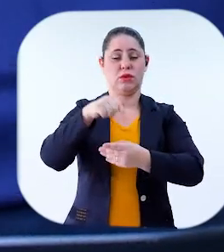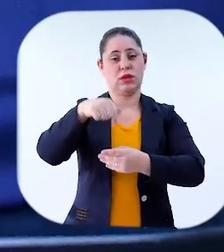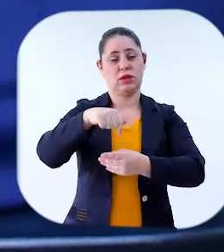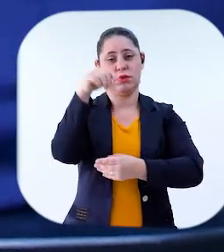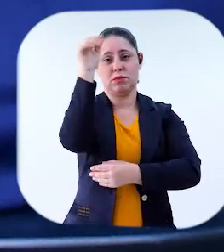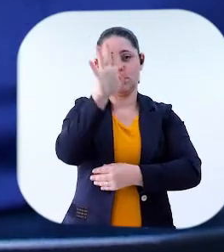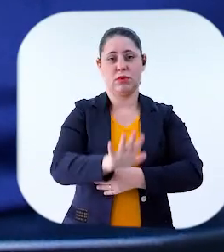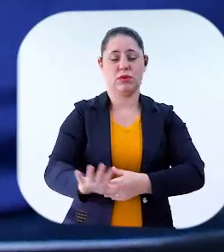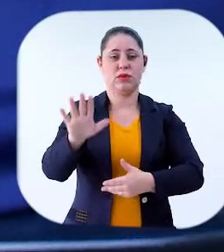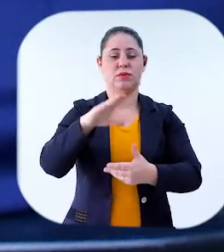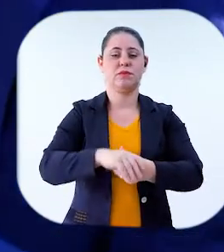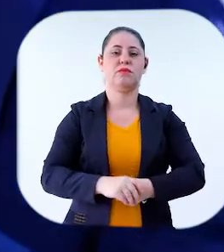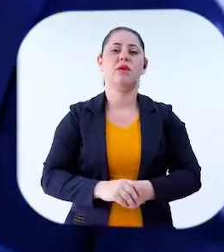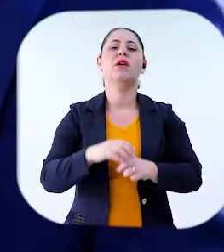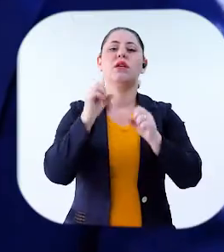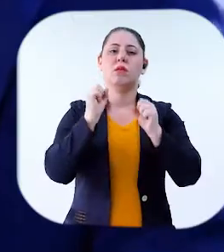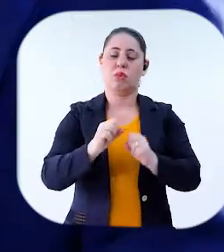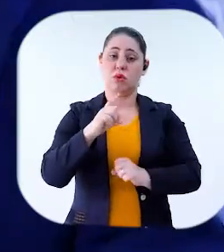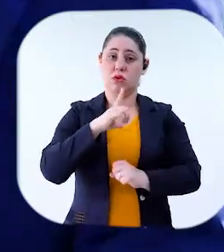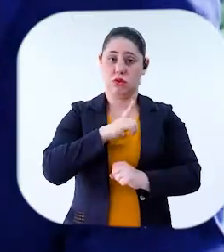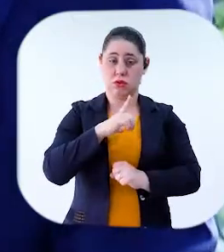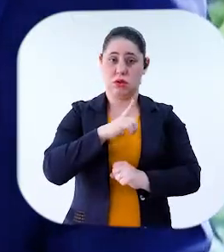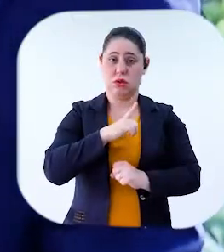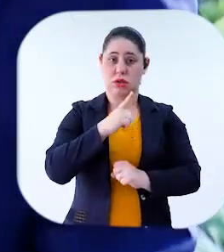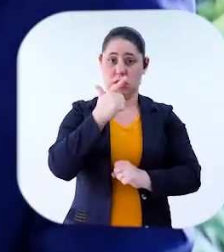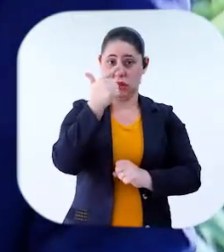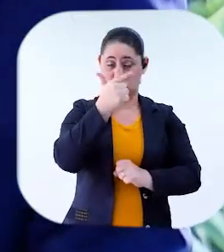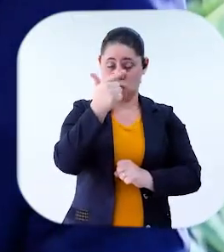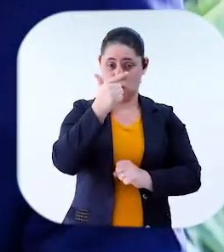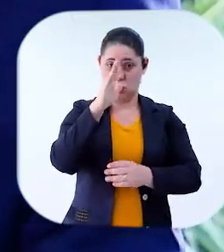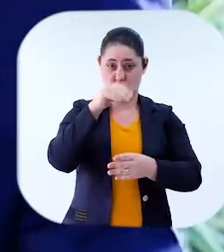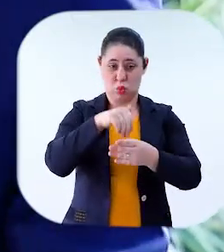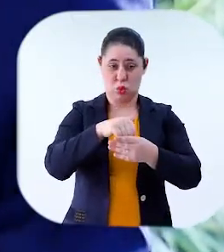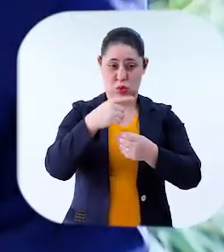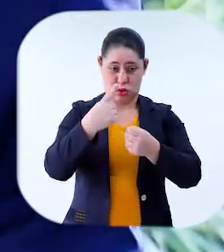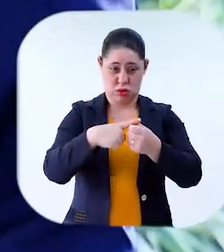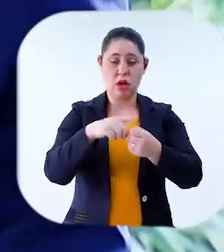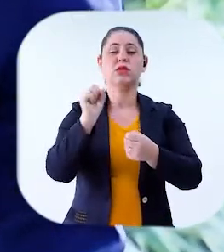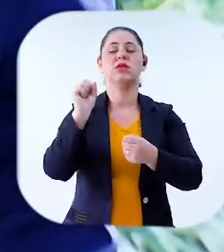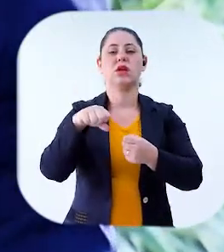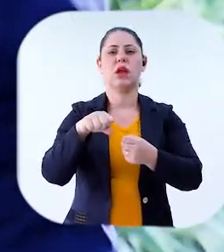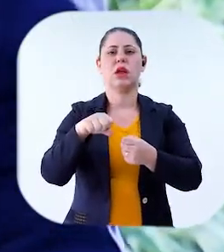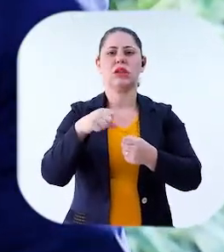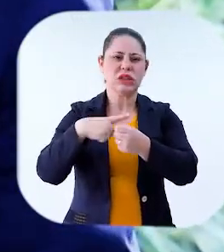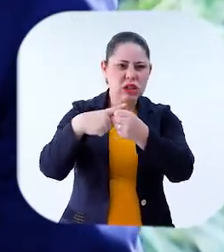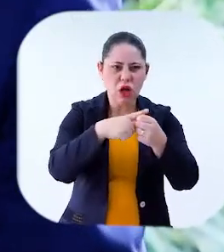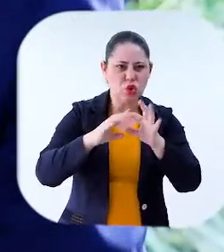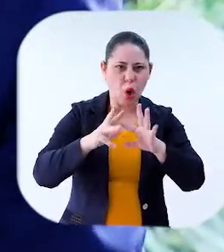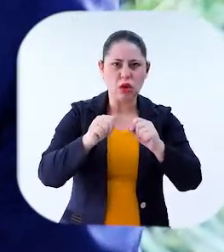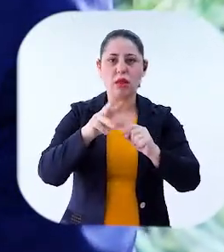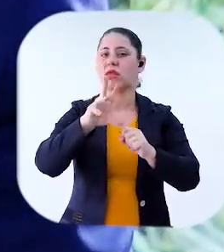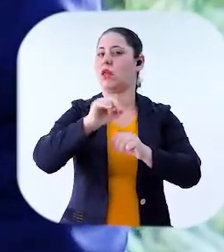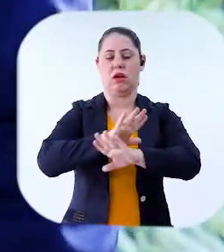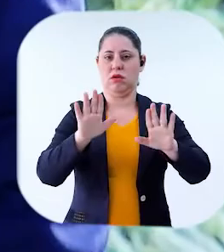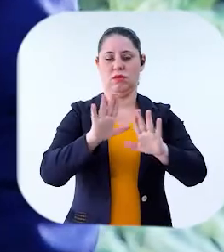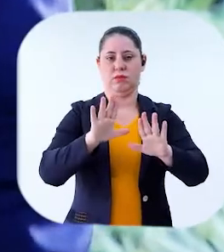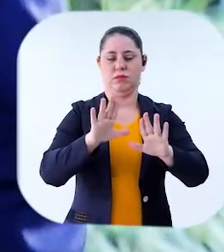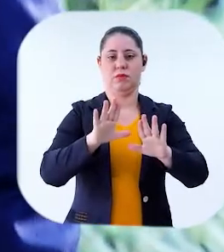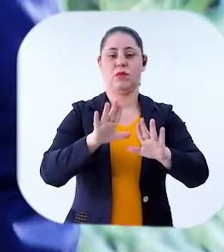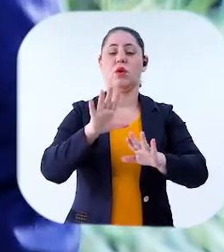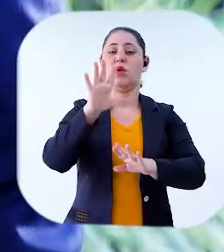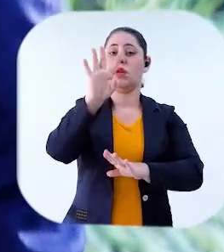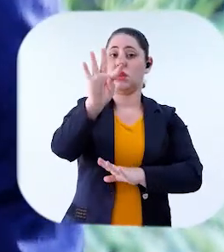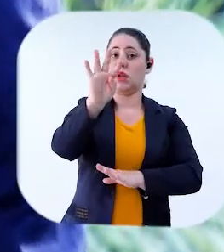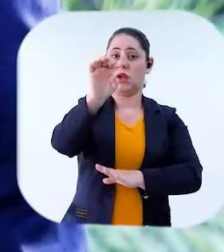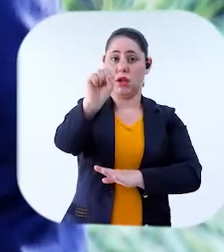turno nas eleições no Brasil. Poderá haver segundo turno, sim, mas em todas as cidades, não. O TSE, inclusive,